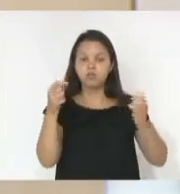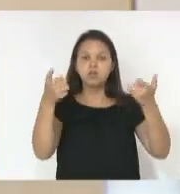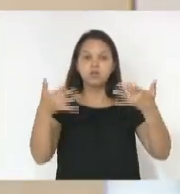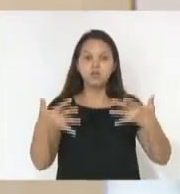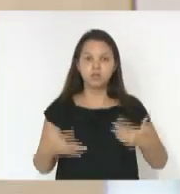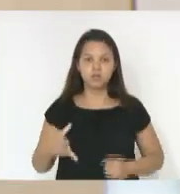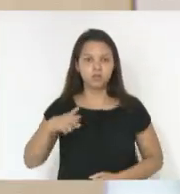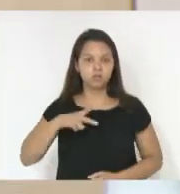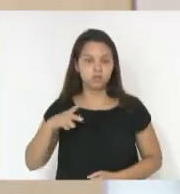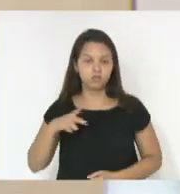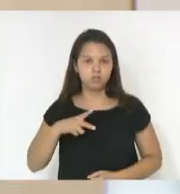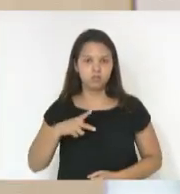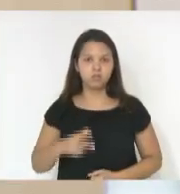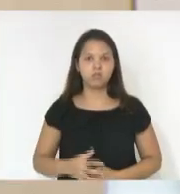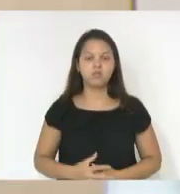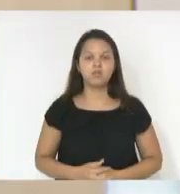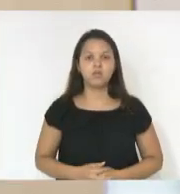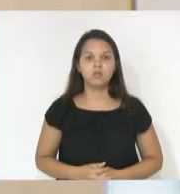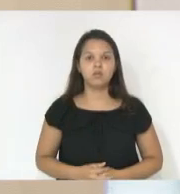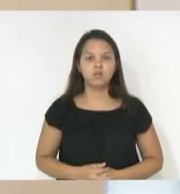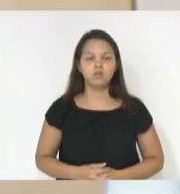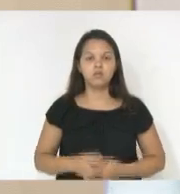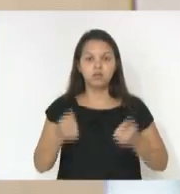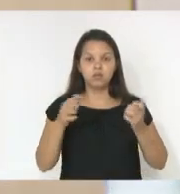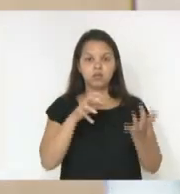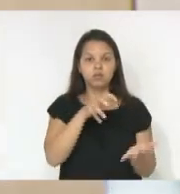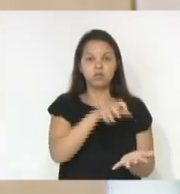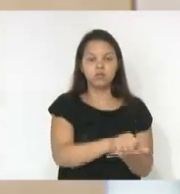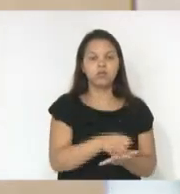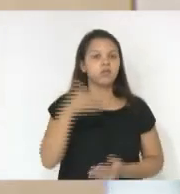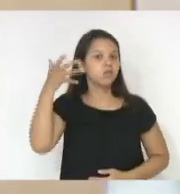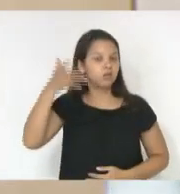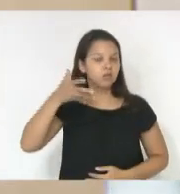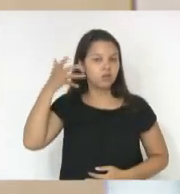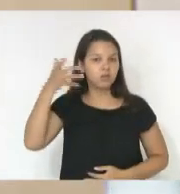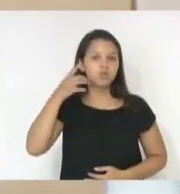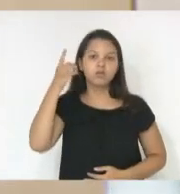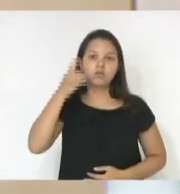explicações pessoais. Inscrito para falar, deputado